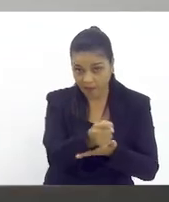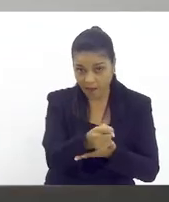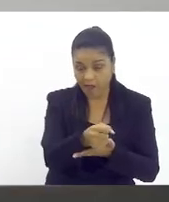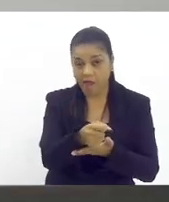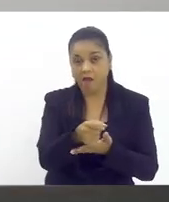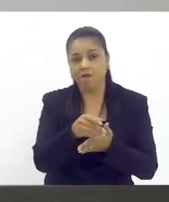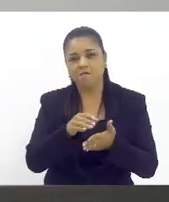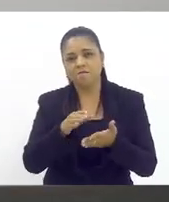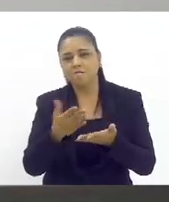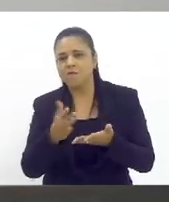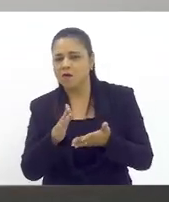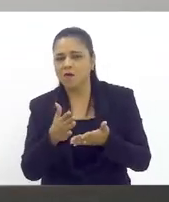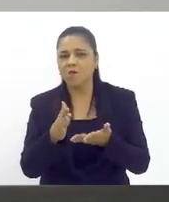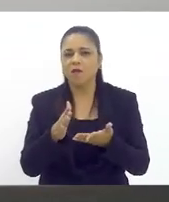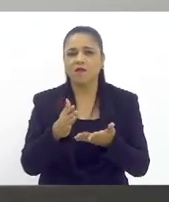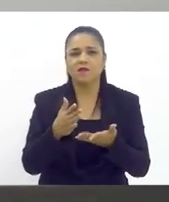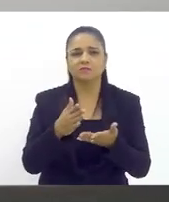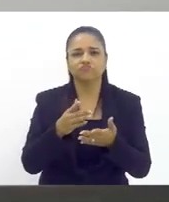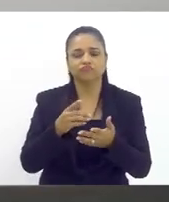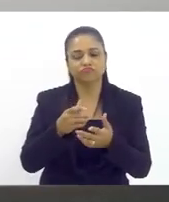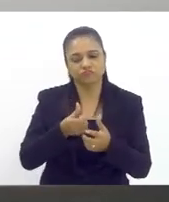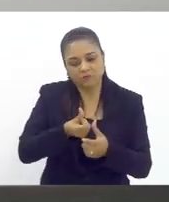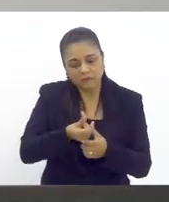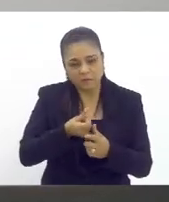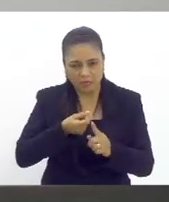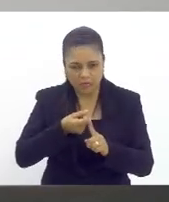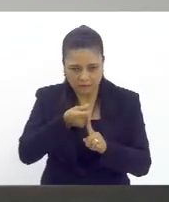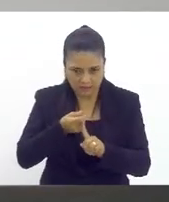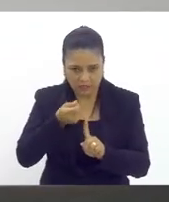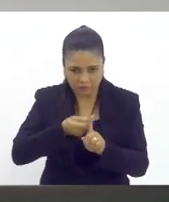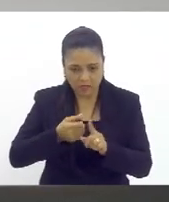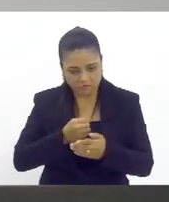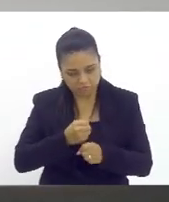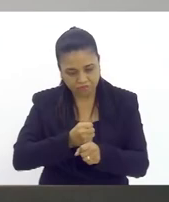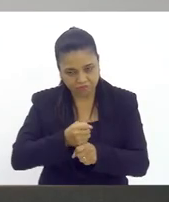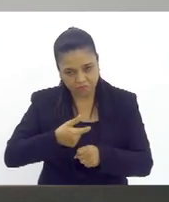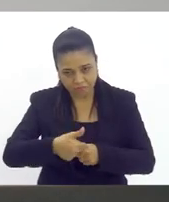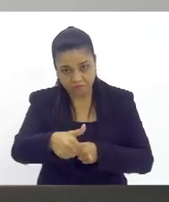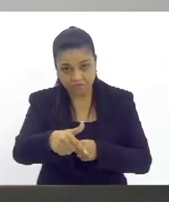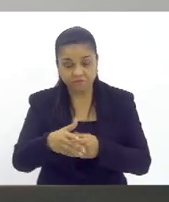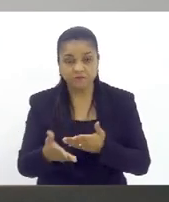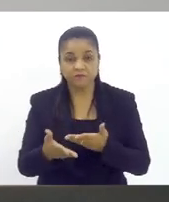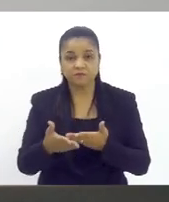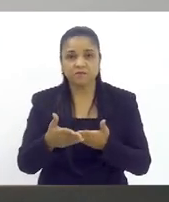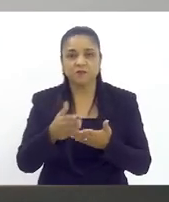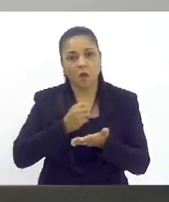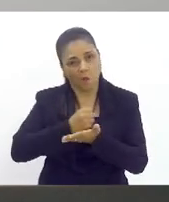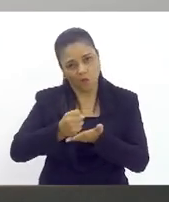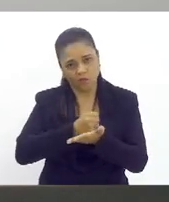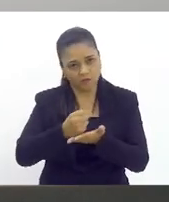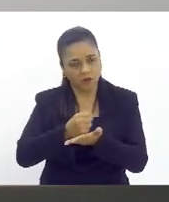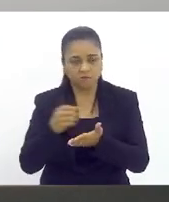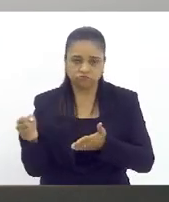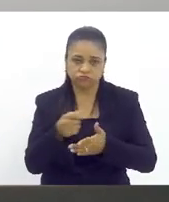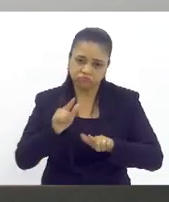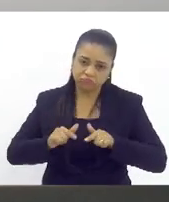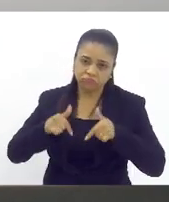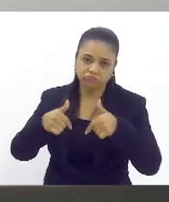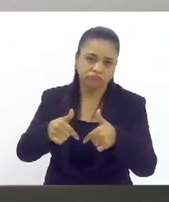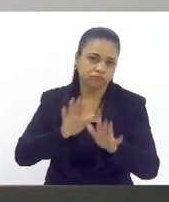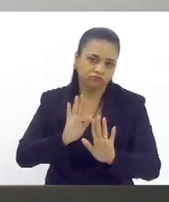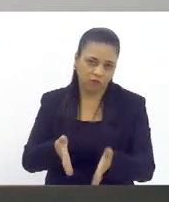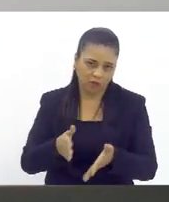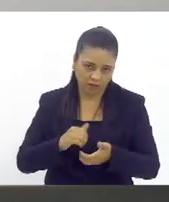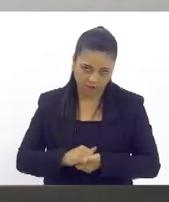é que a gente consiga executar ainda no início do primeiro semestre iniciar a fase de contratação e que isso já começa a ser executado no segundo